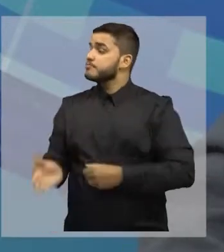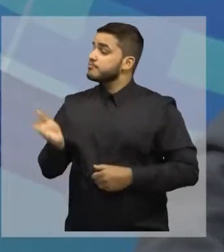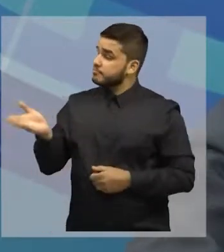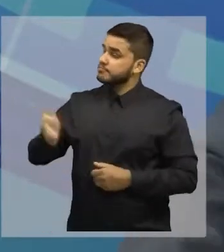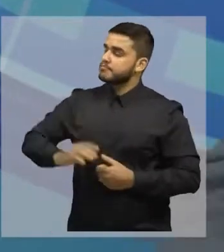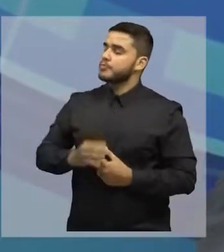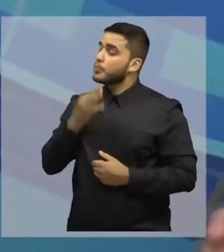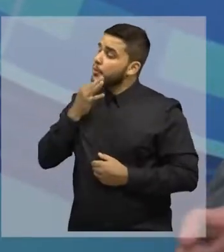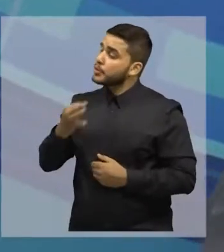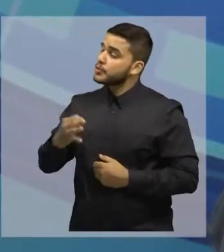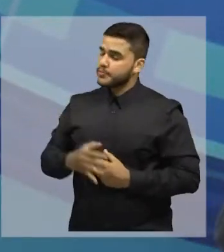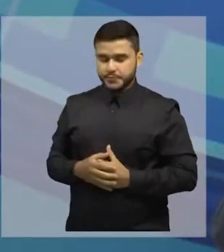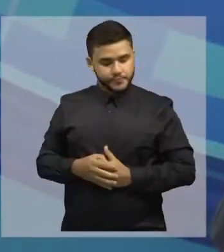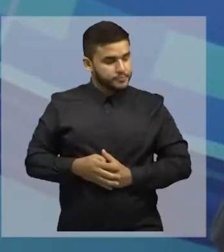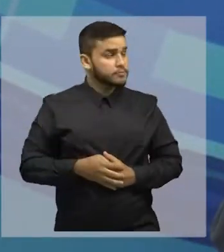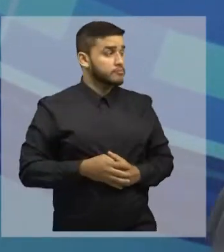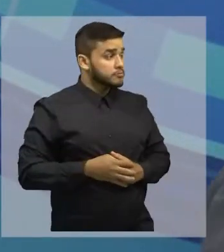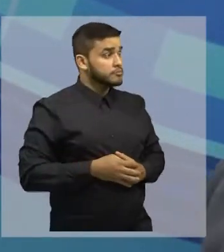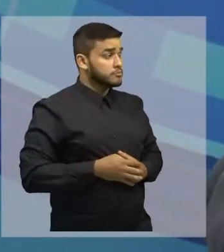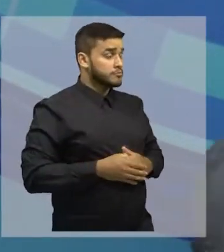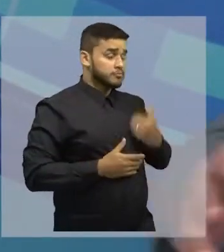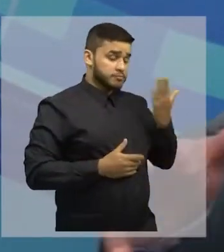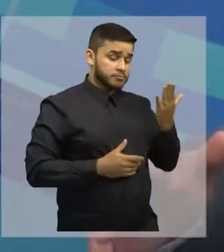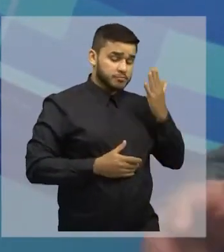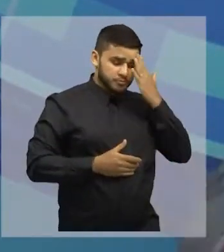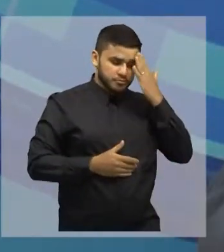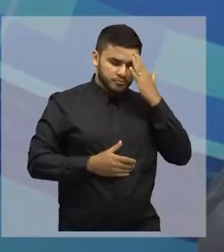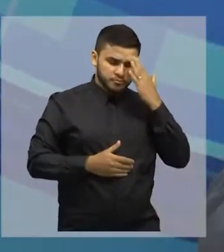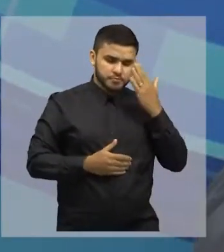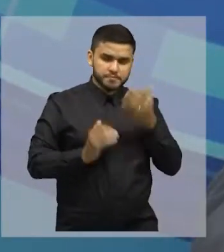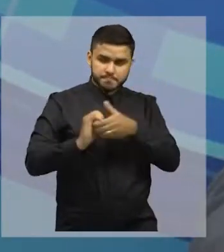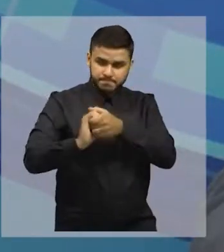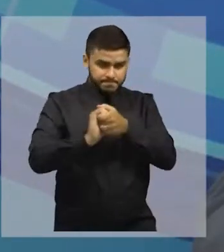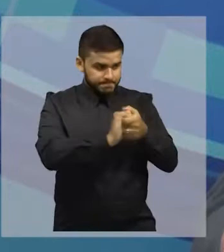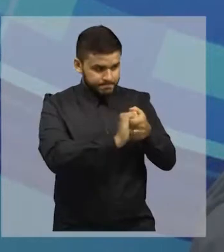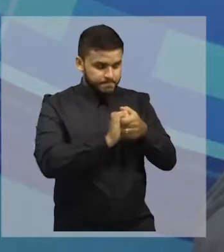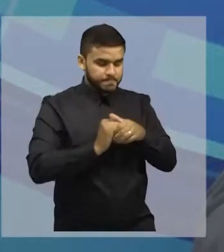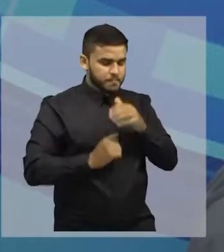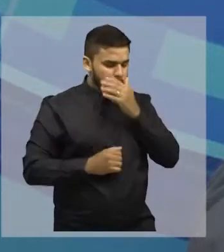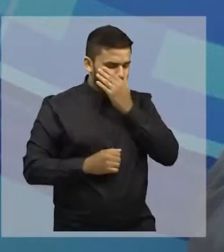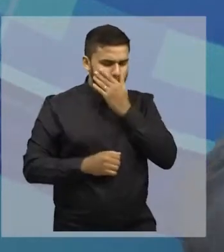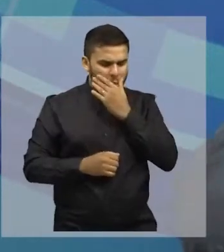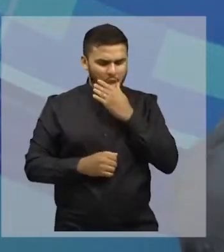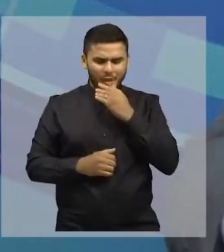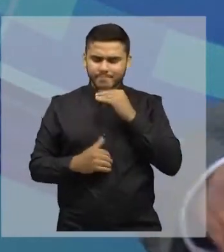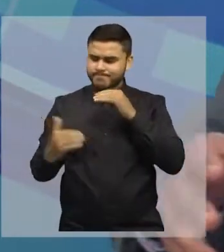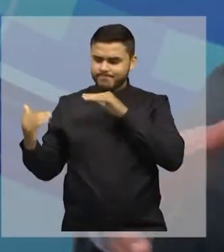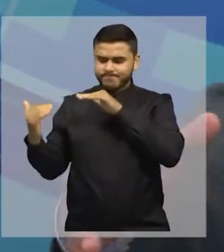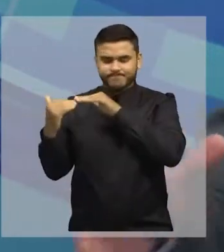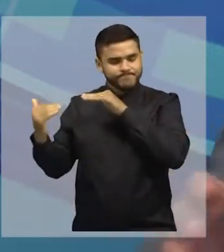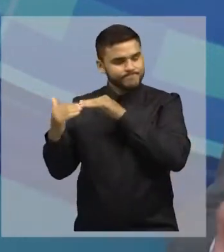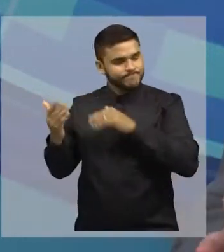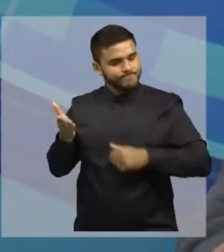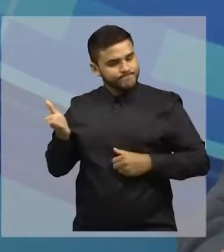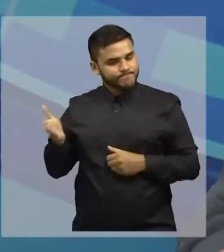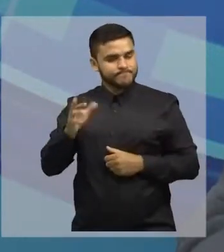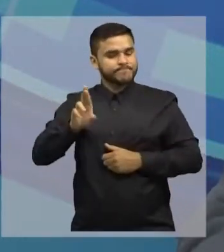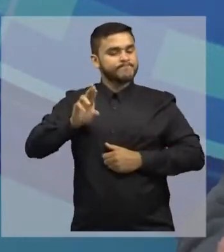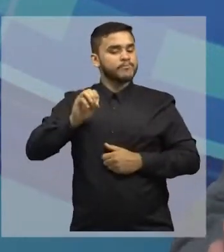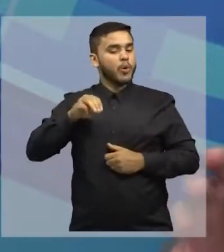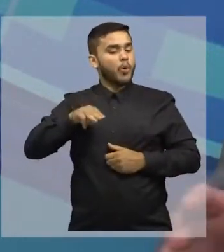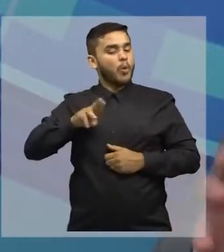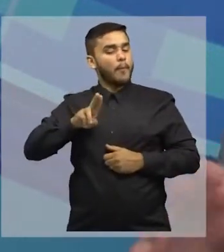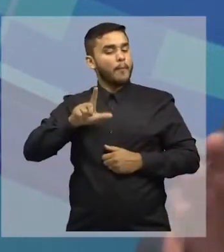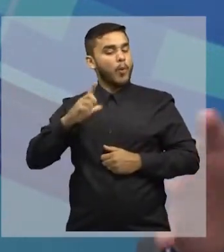debate. O professor Rômulo já deixou muito claro aqui, por exemplo, o funcionamento do sistema político